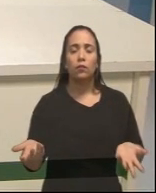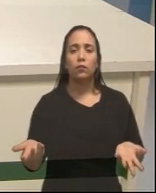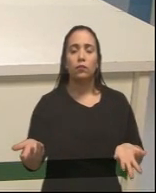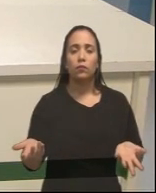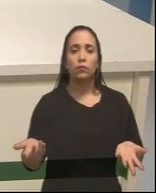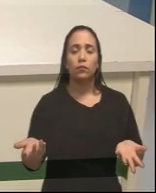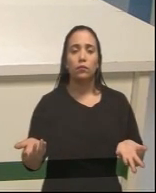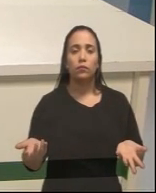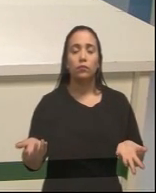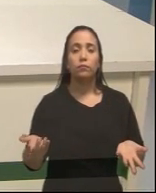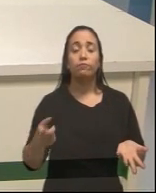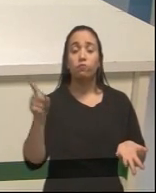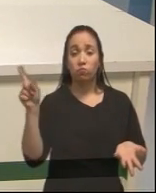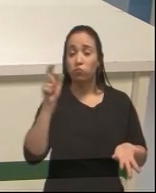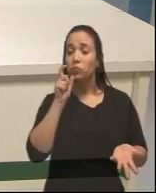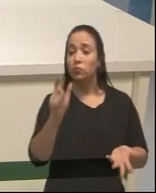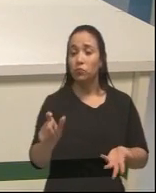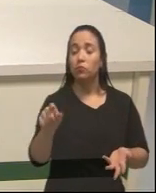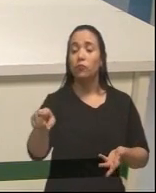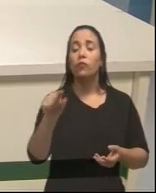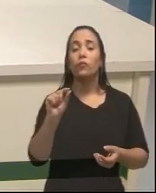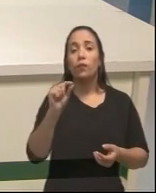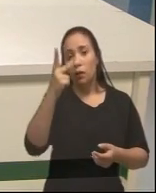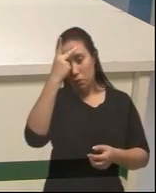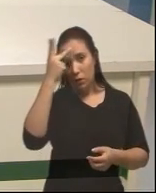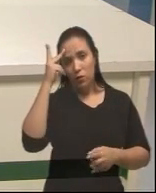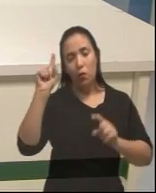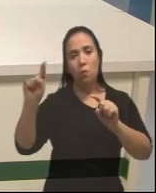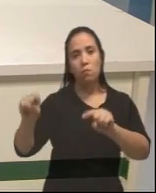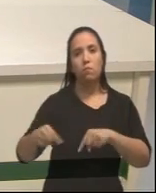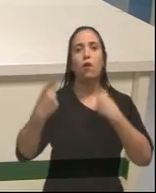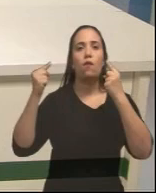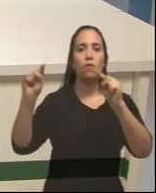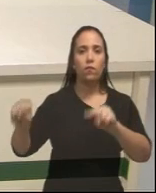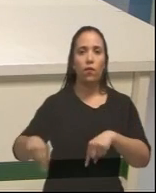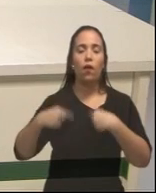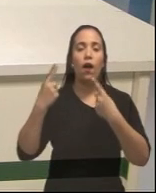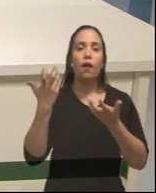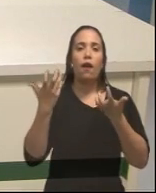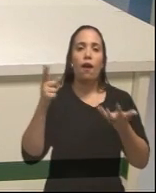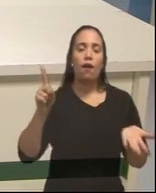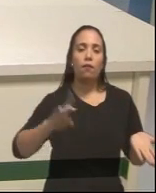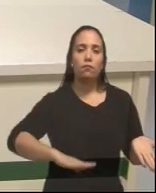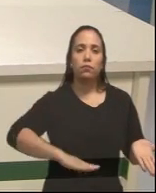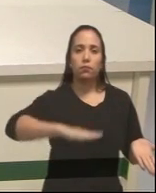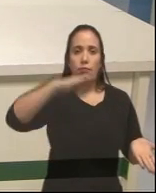na realidade, não é eleitor. Na realidade, é um agente provocador de oposição, né, Luiz? Sem dúvida.